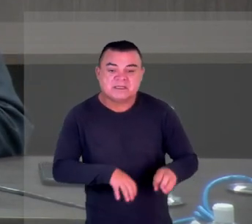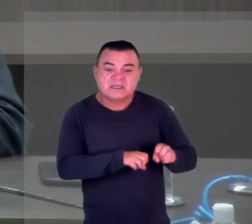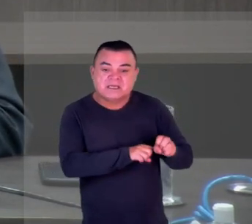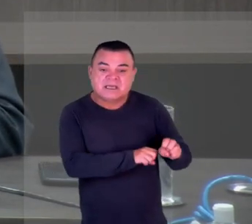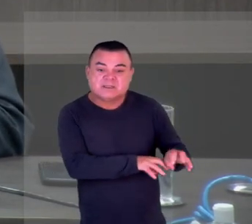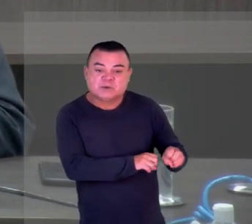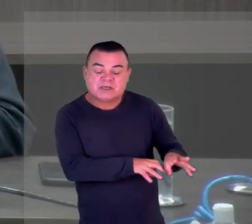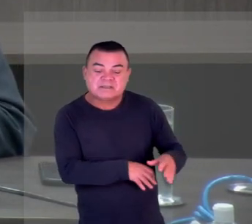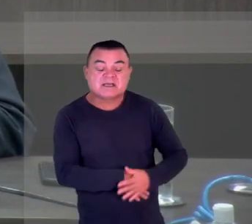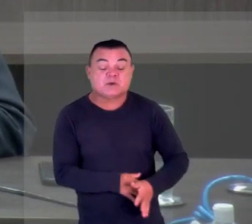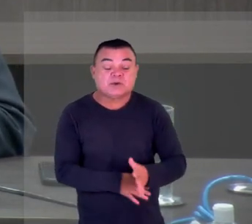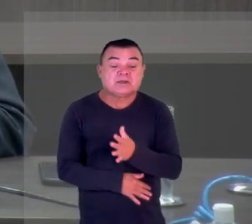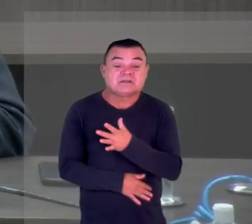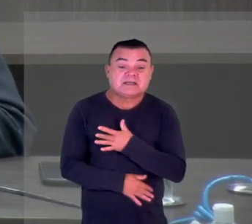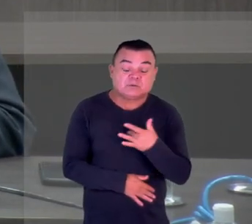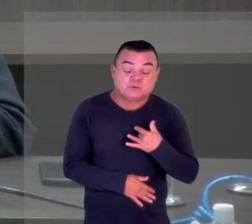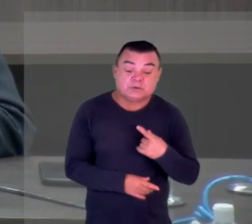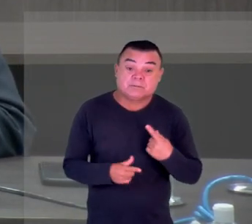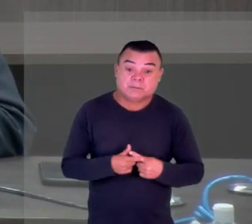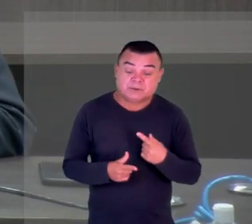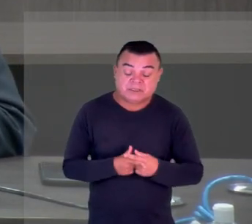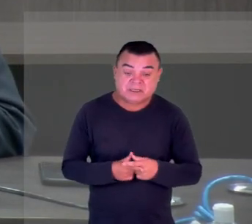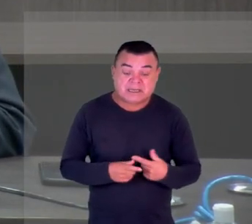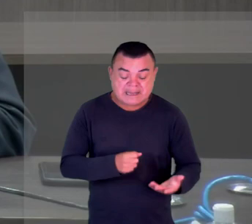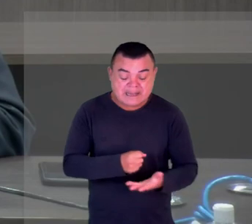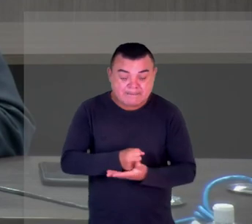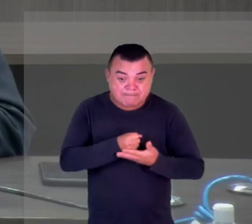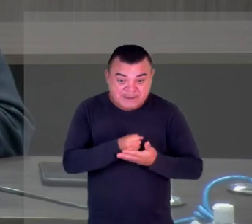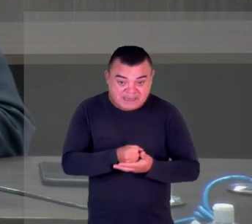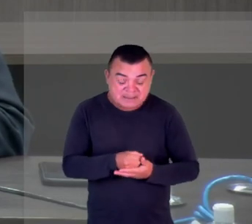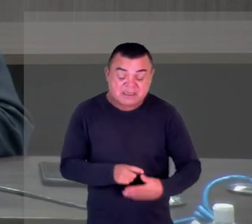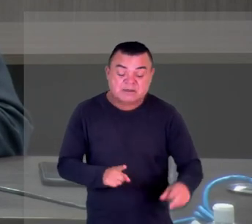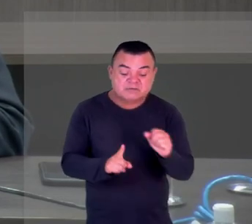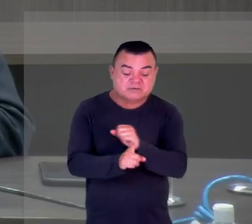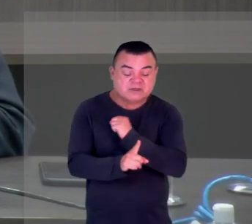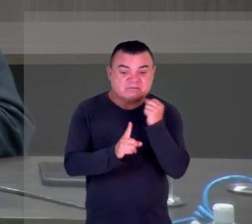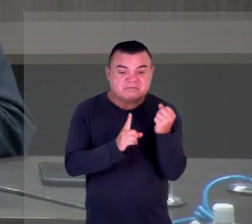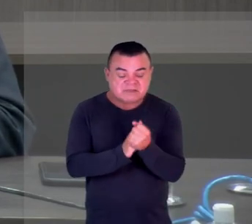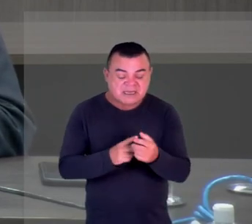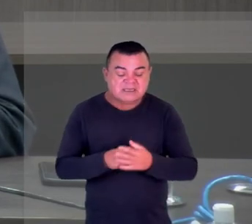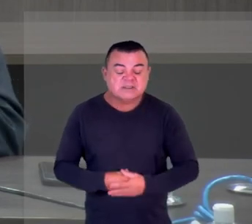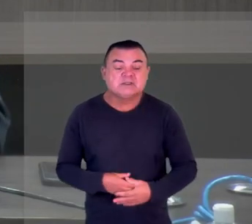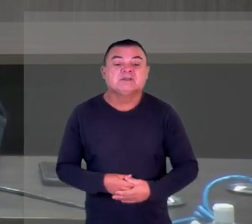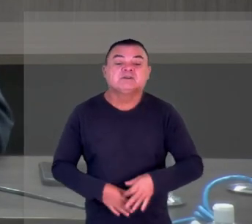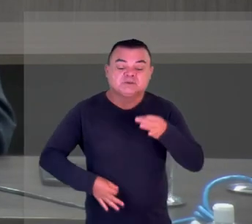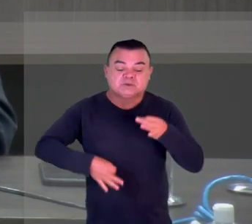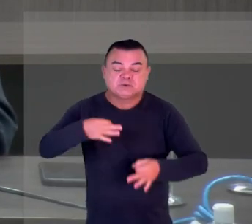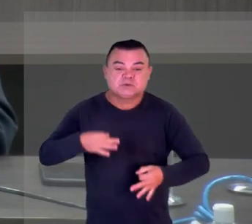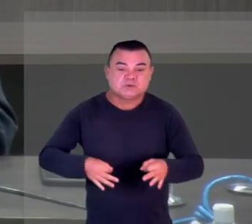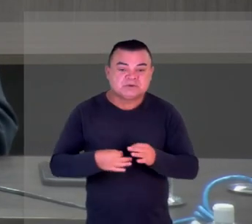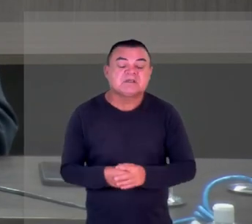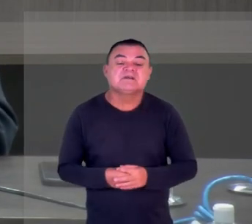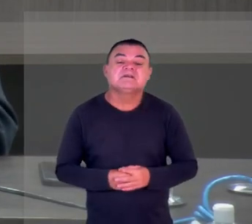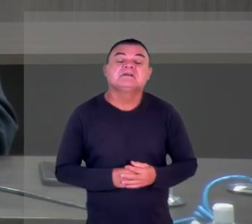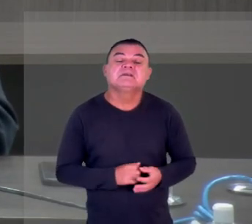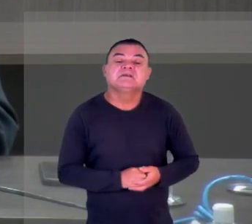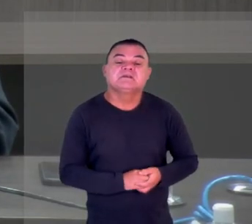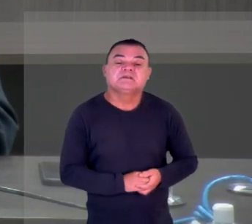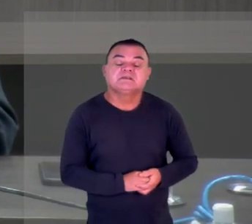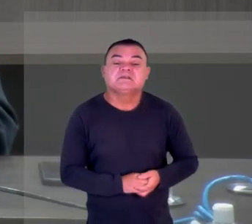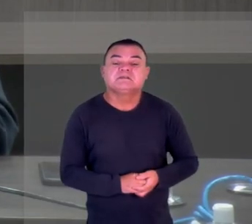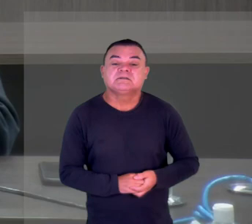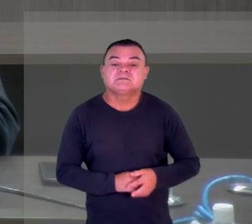base para uma soci fraterna igualitária Justa e solitária e solidária repito é a o